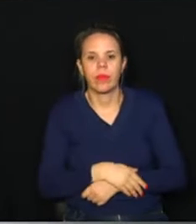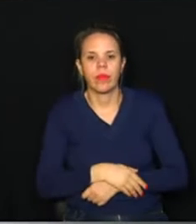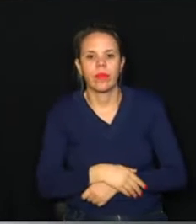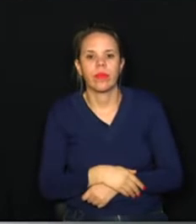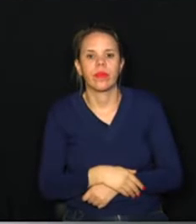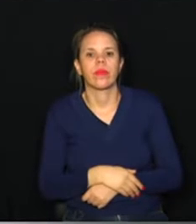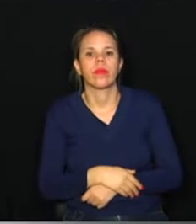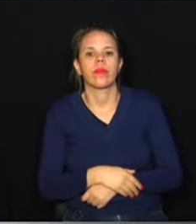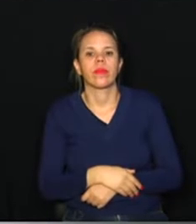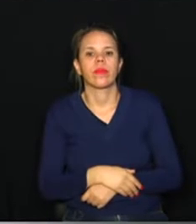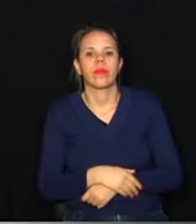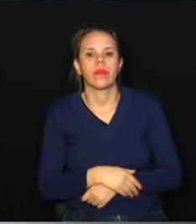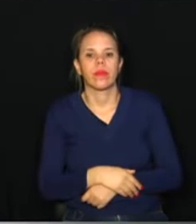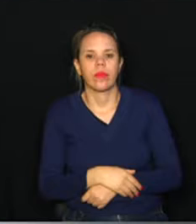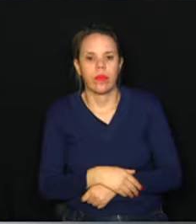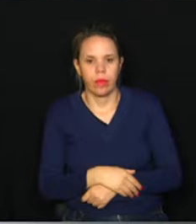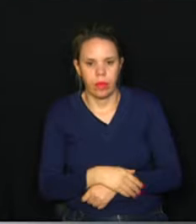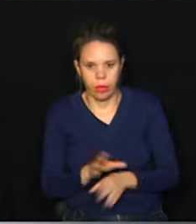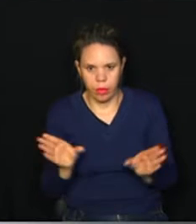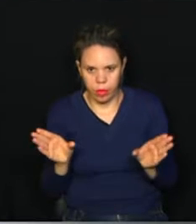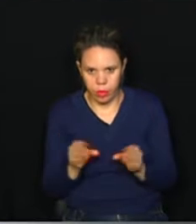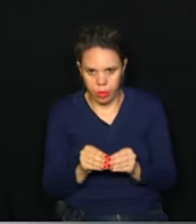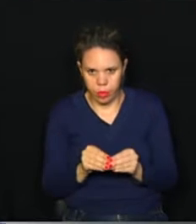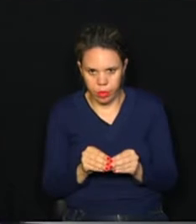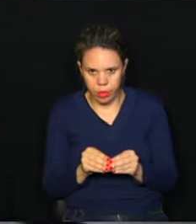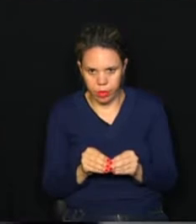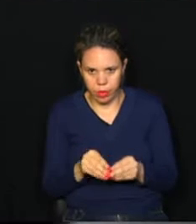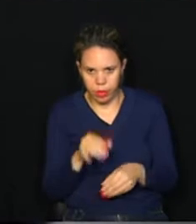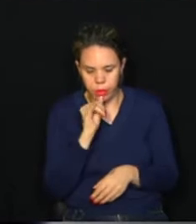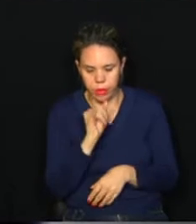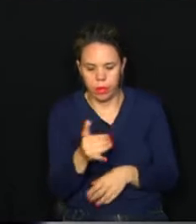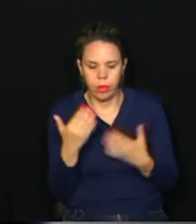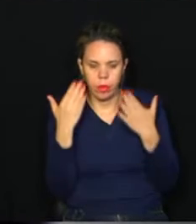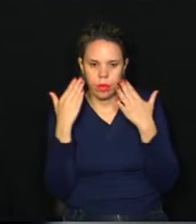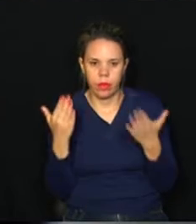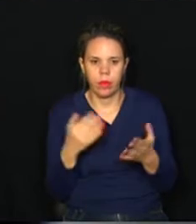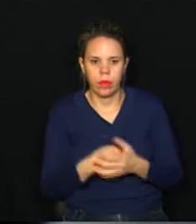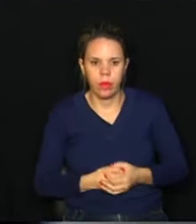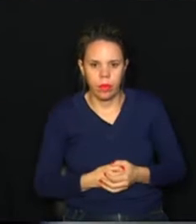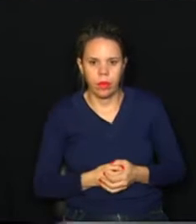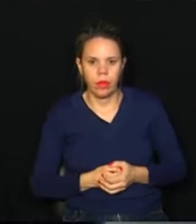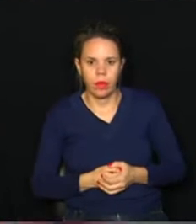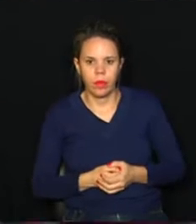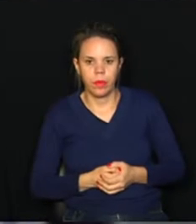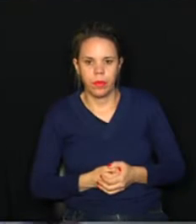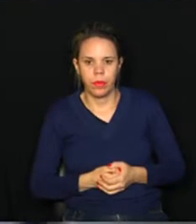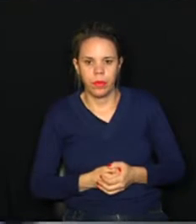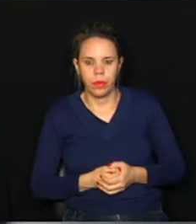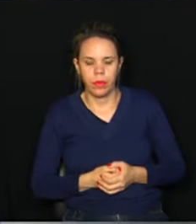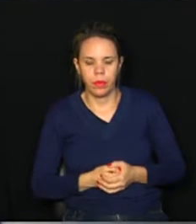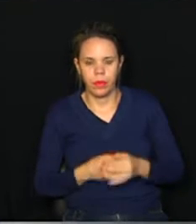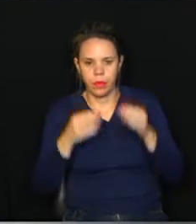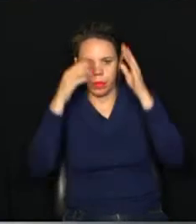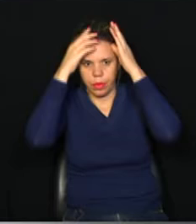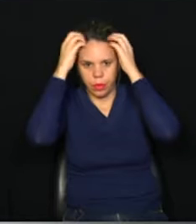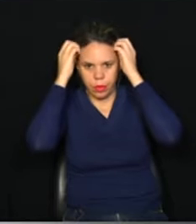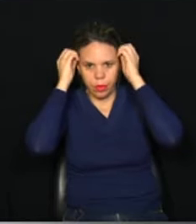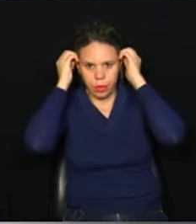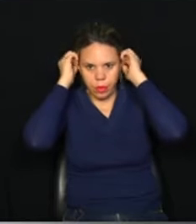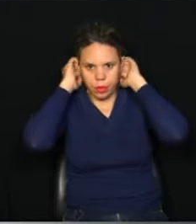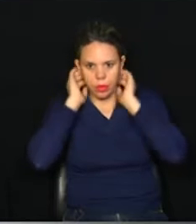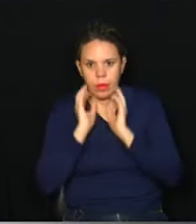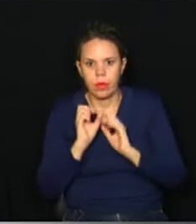Então, para encerrar, eu coloco que Seria de bom tom